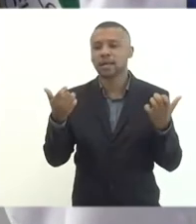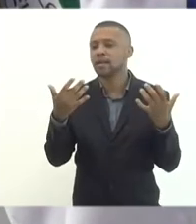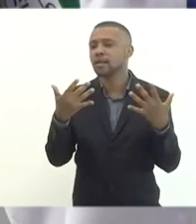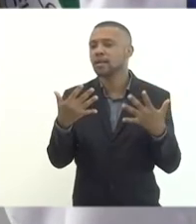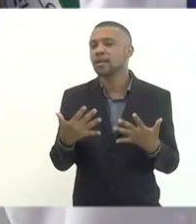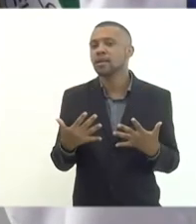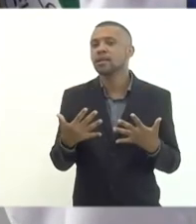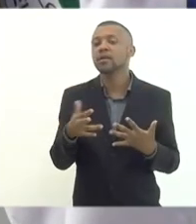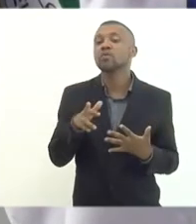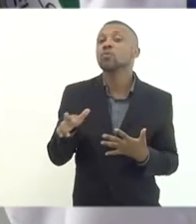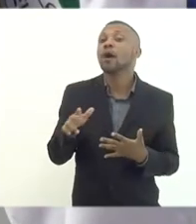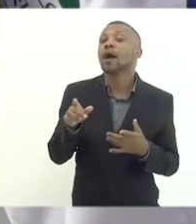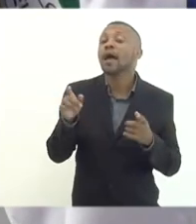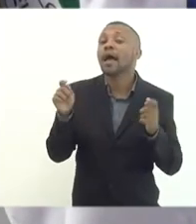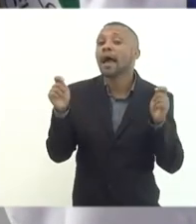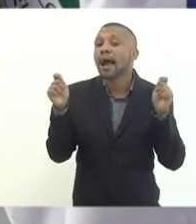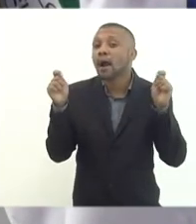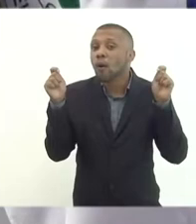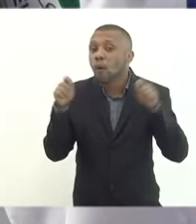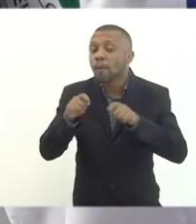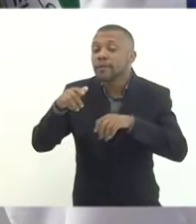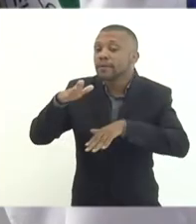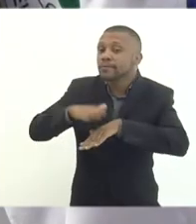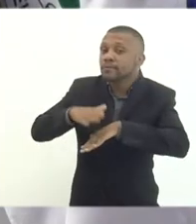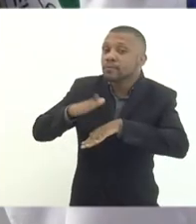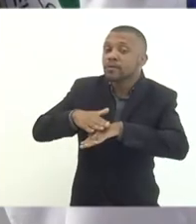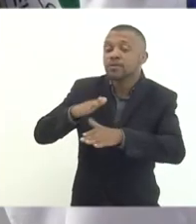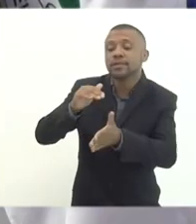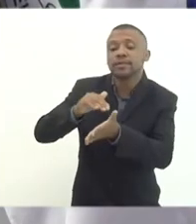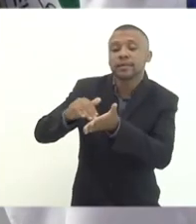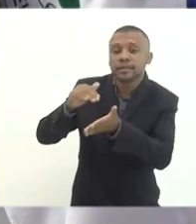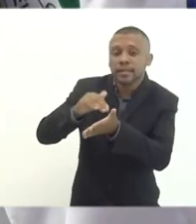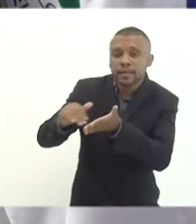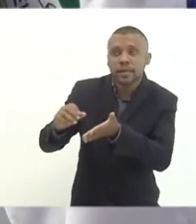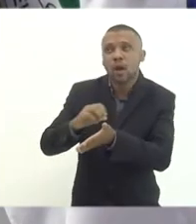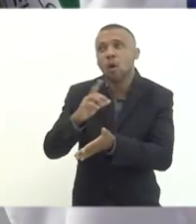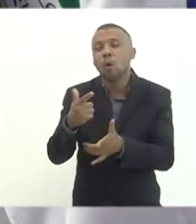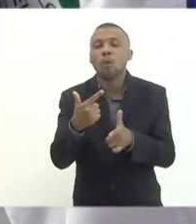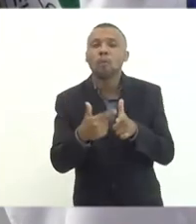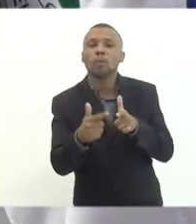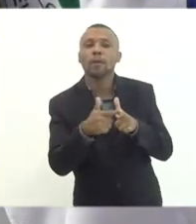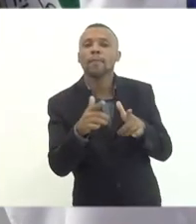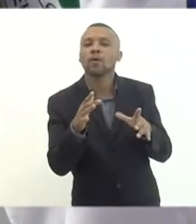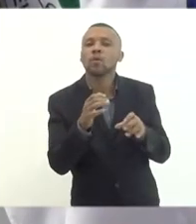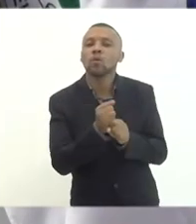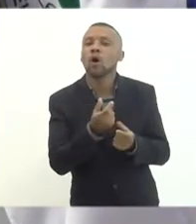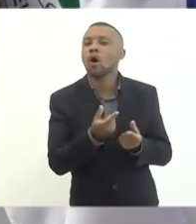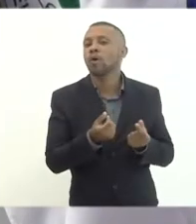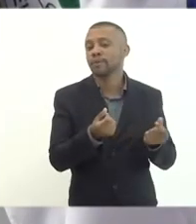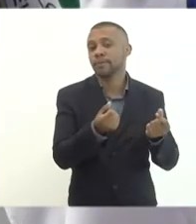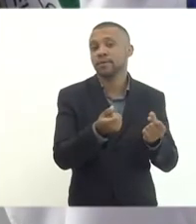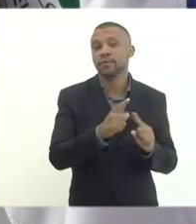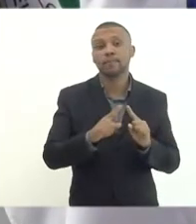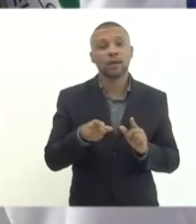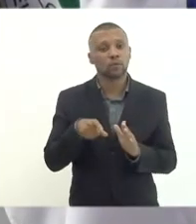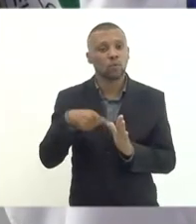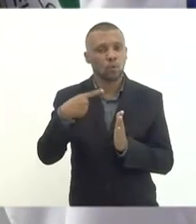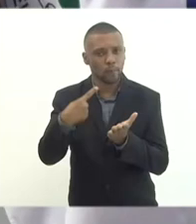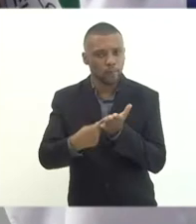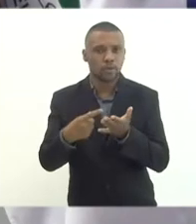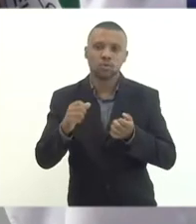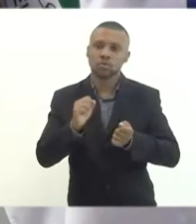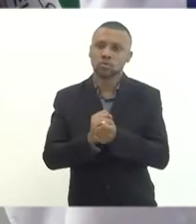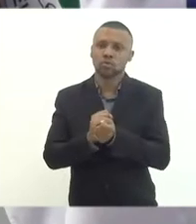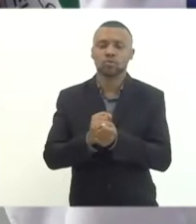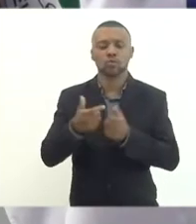não é questão de competência de secretarias ou de questões orçamentários mais questão de compromisso com o